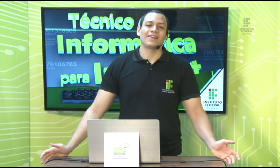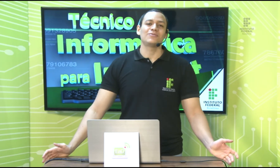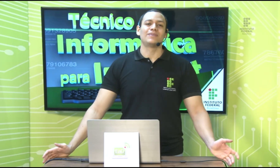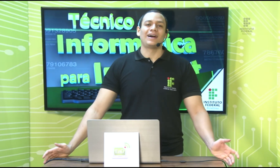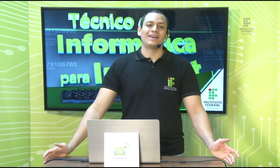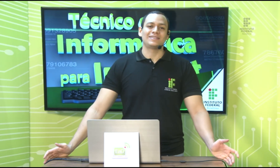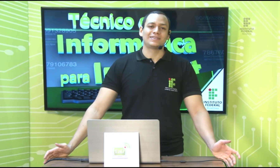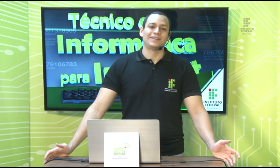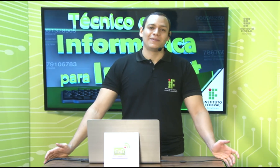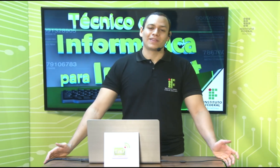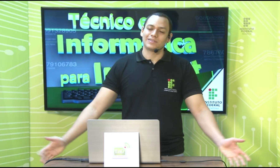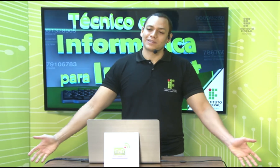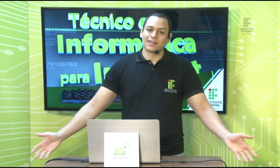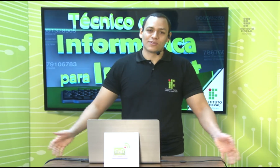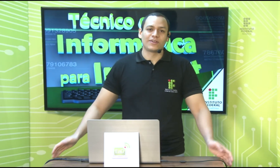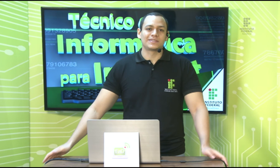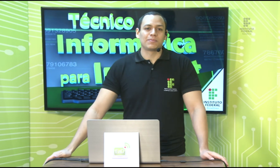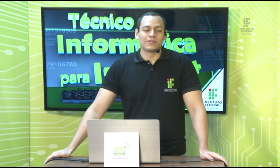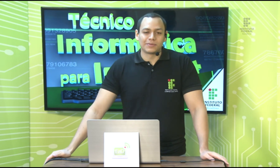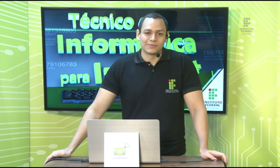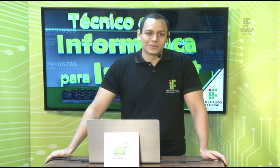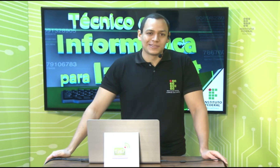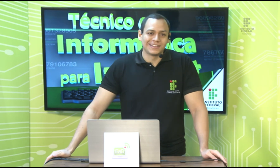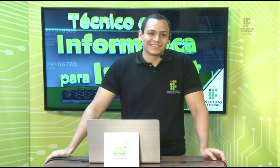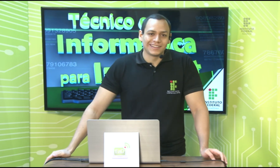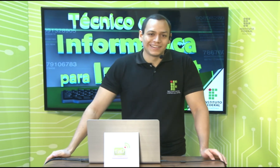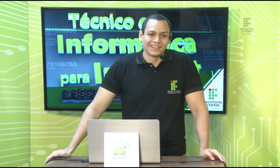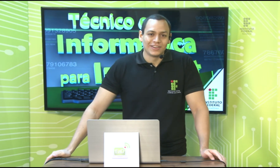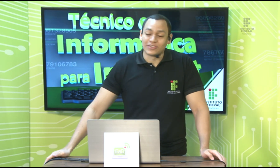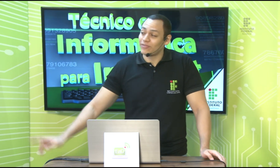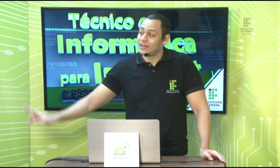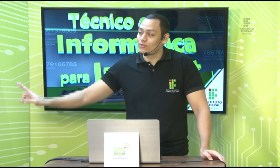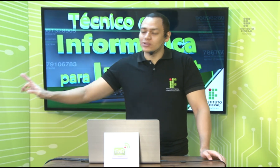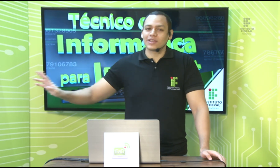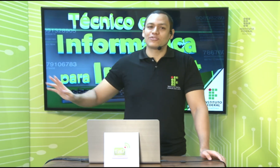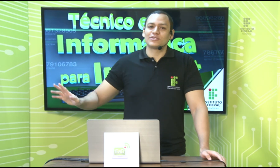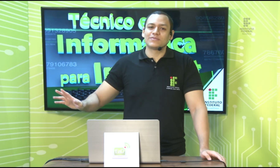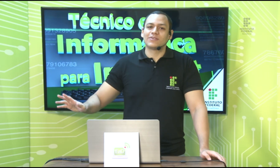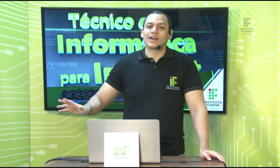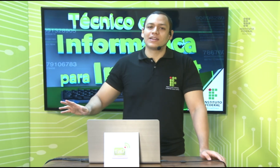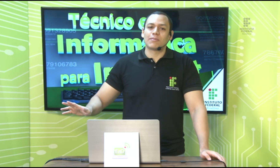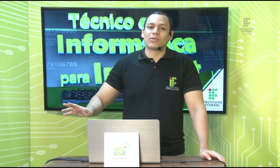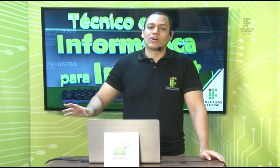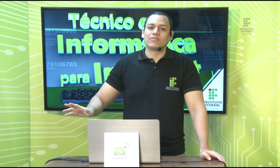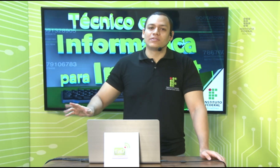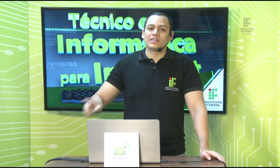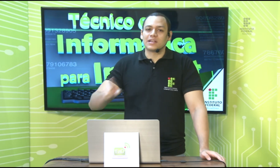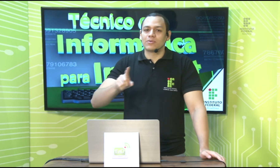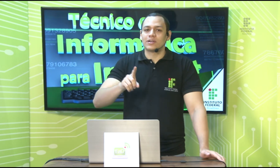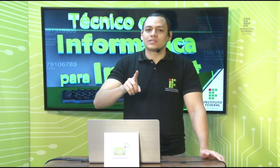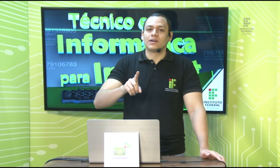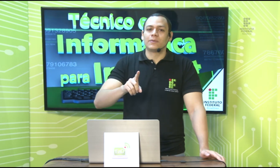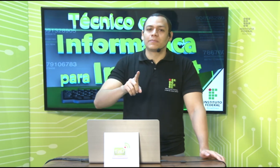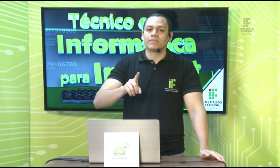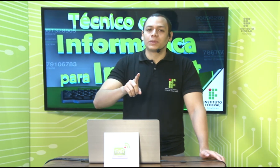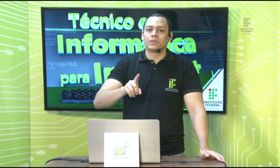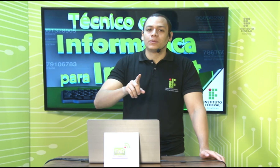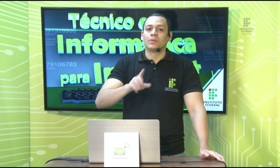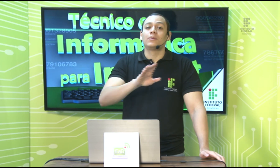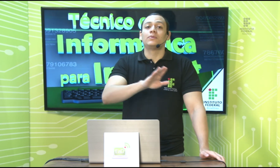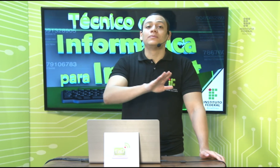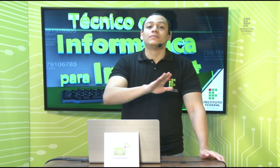estão querendo mais? Aí vocês querem que eu faça a prova para vocês, né? Já falei 2 questões que vão cair na prova. Vocês lembram quais são?